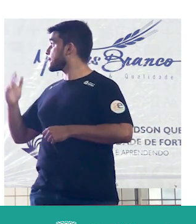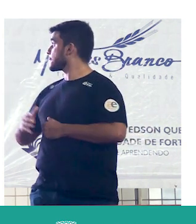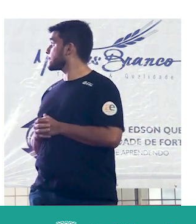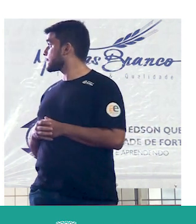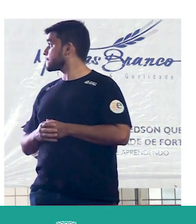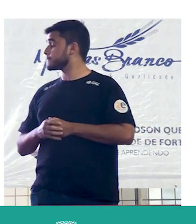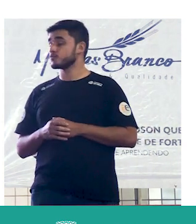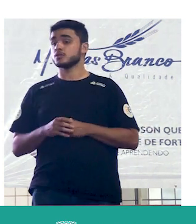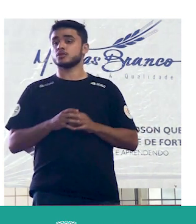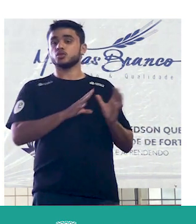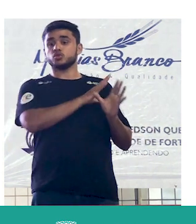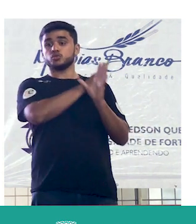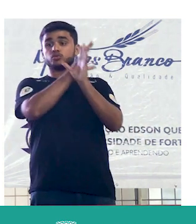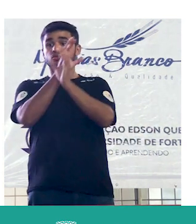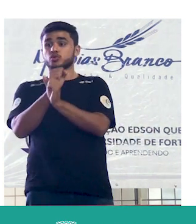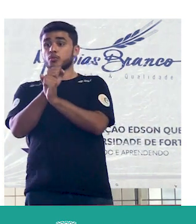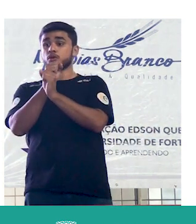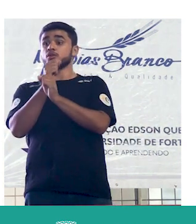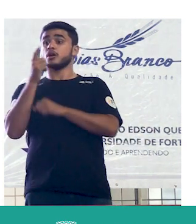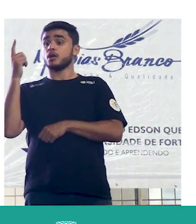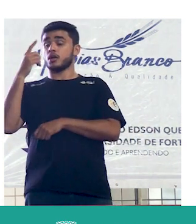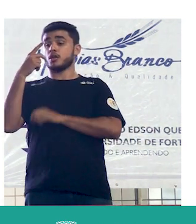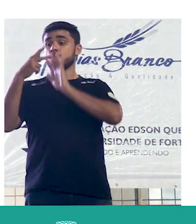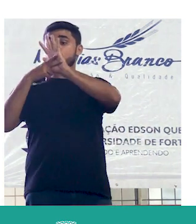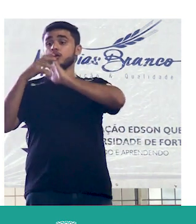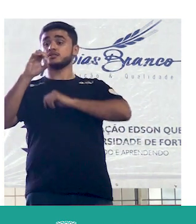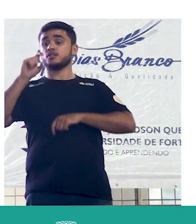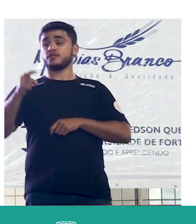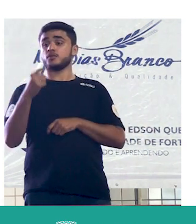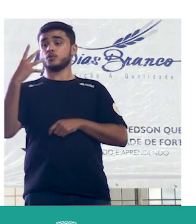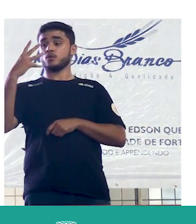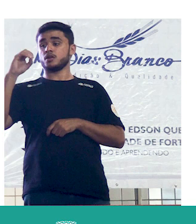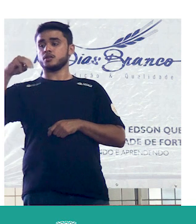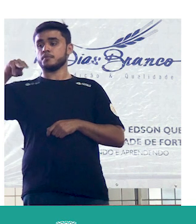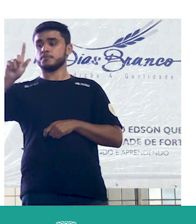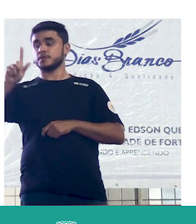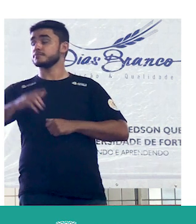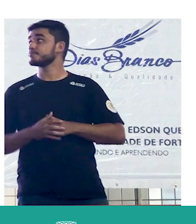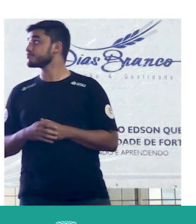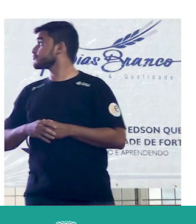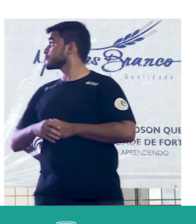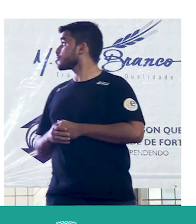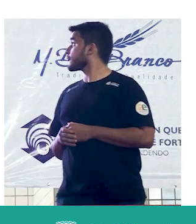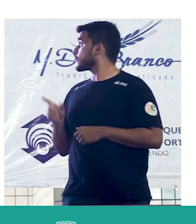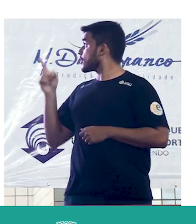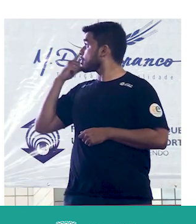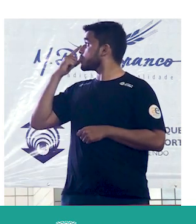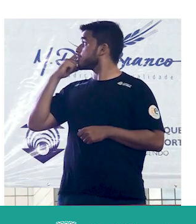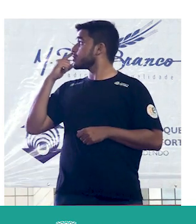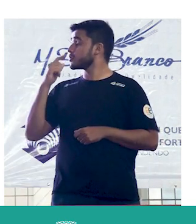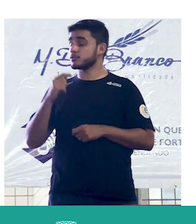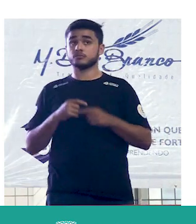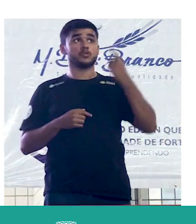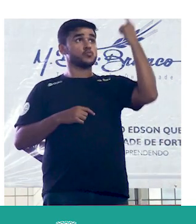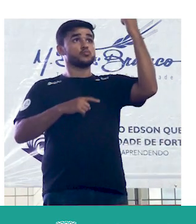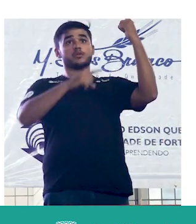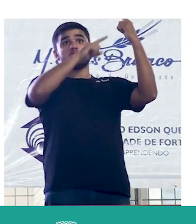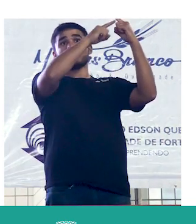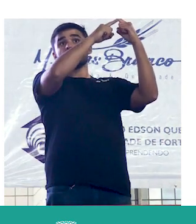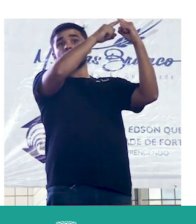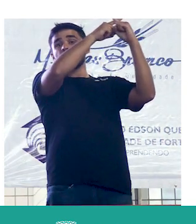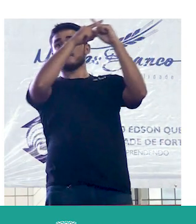dar 0,40 miligramas. Pessoal, quanto é que vai dar o Y? 1, que multiplica 6